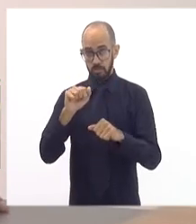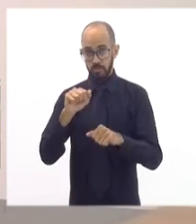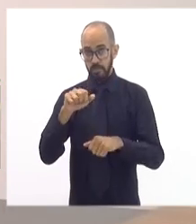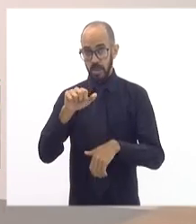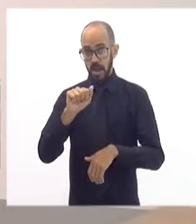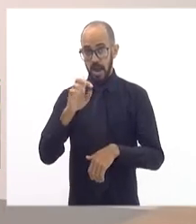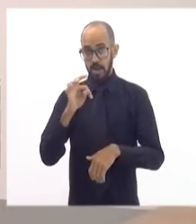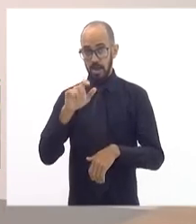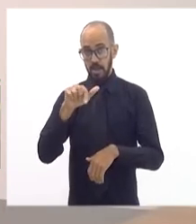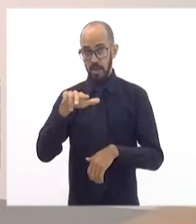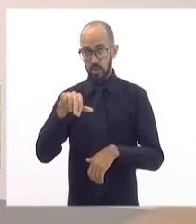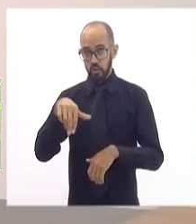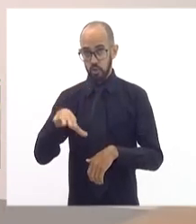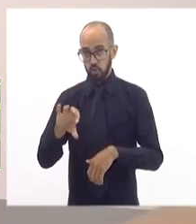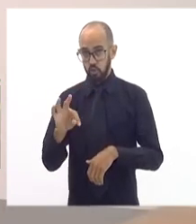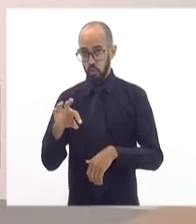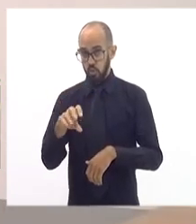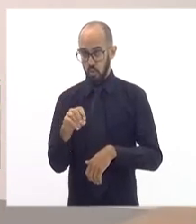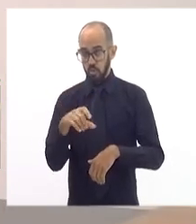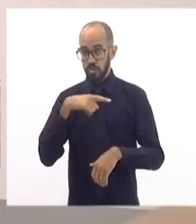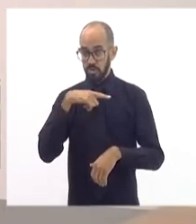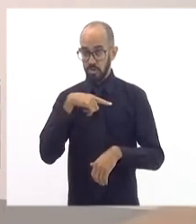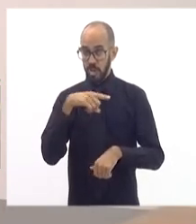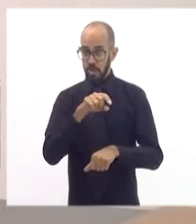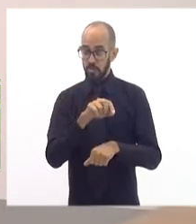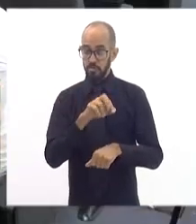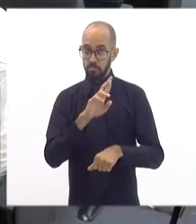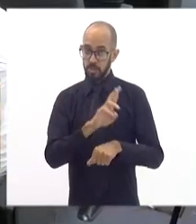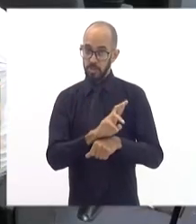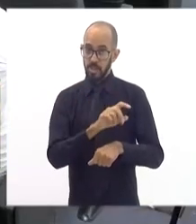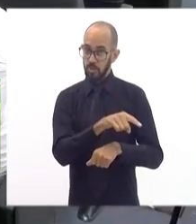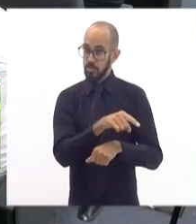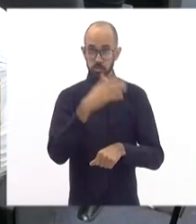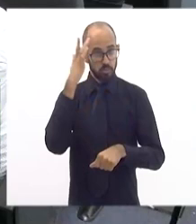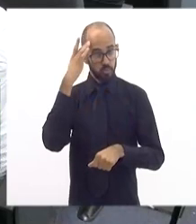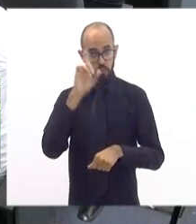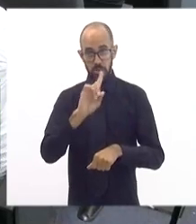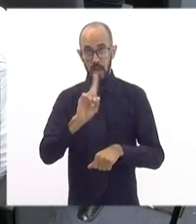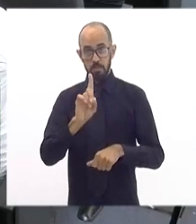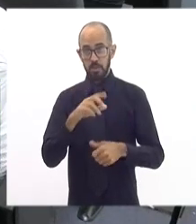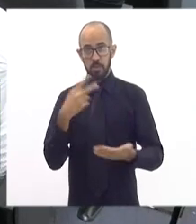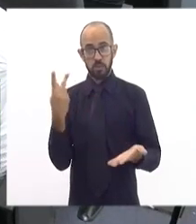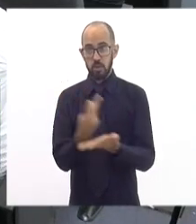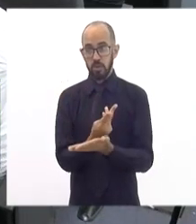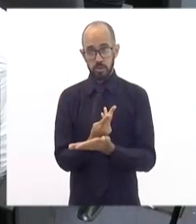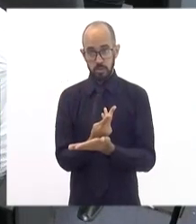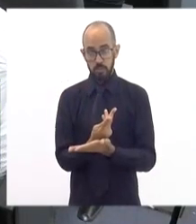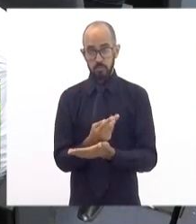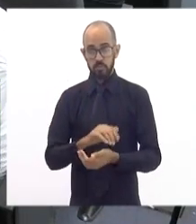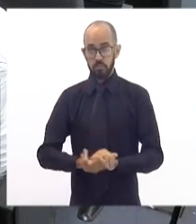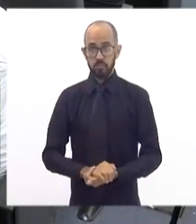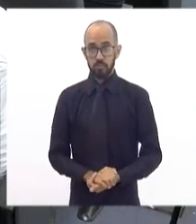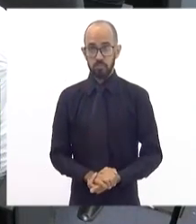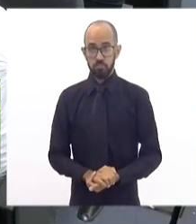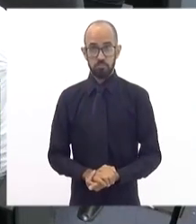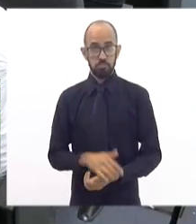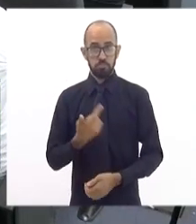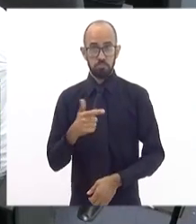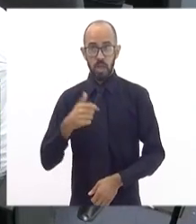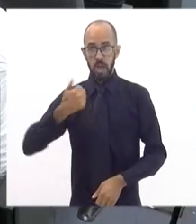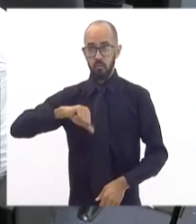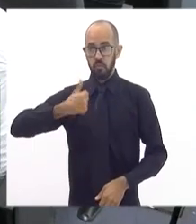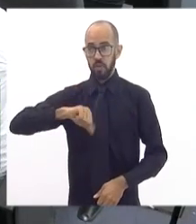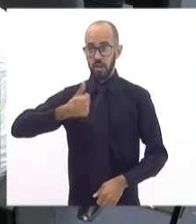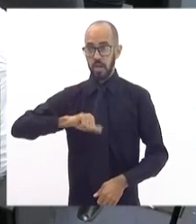região não se tem muita noção do que vai acontecer não se avaliou a